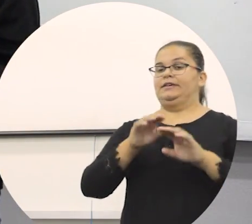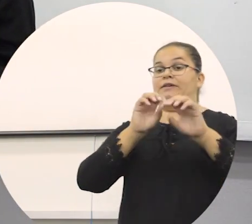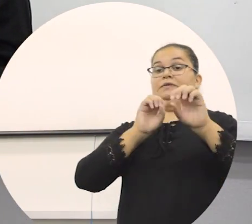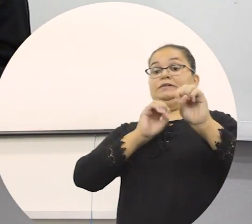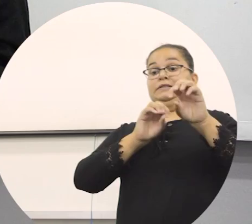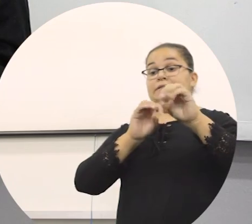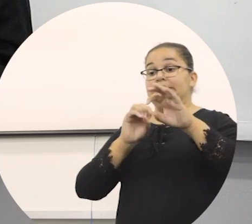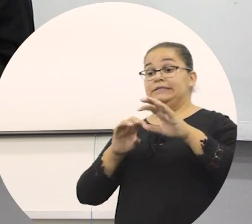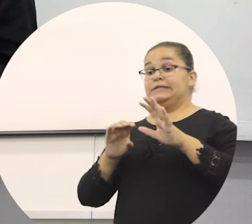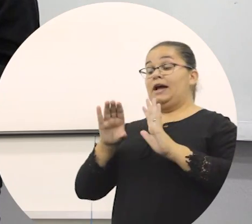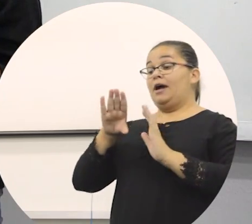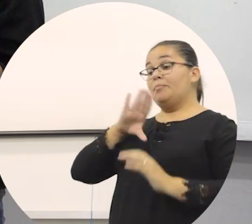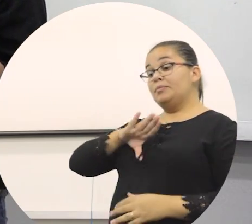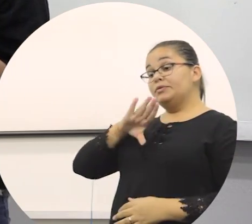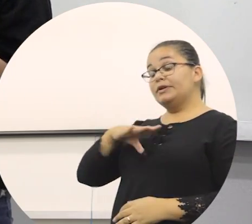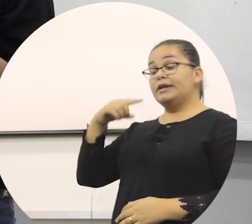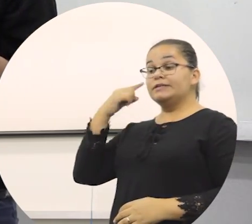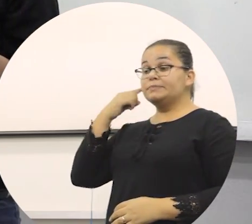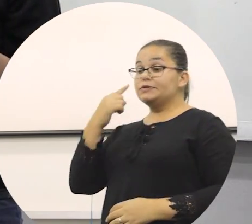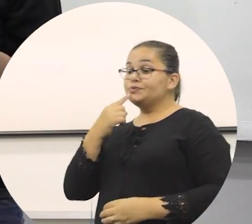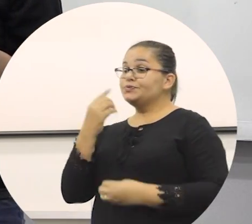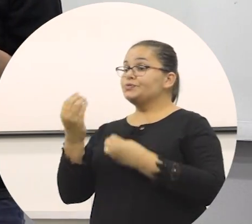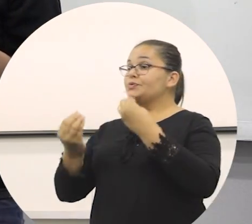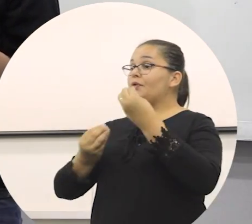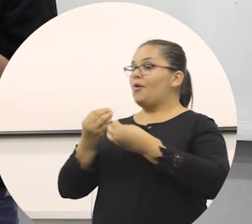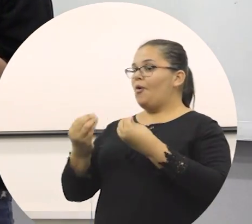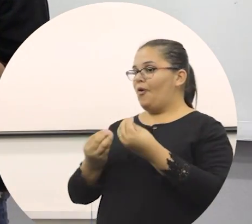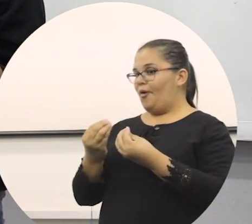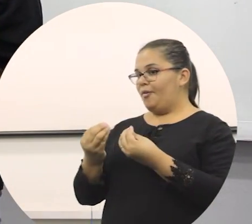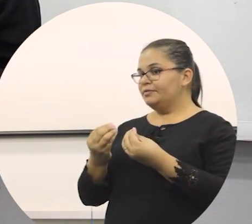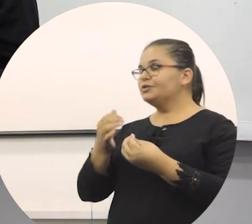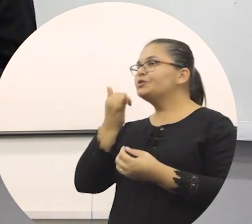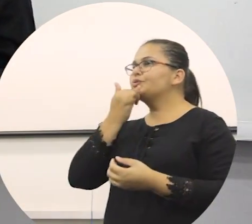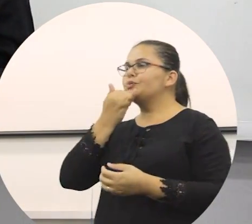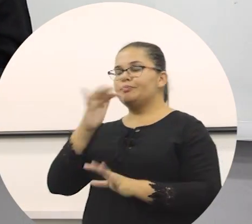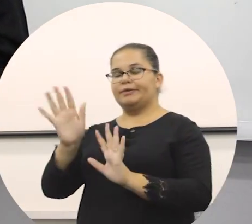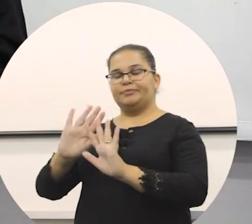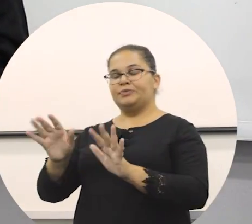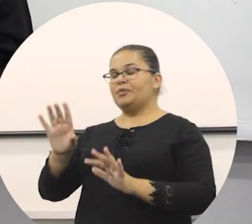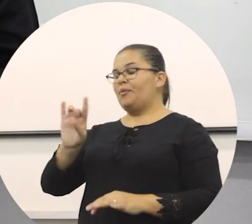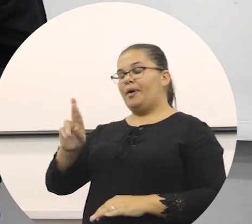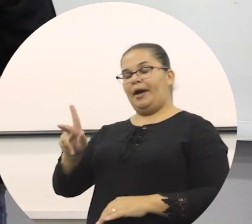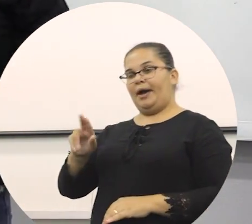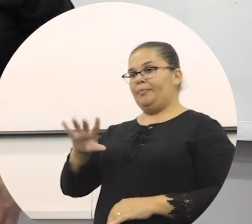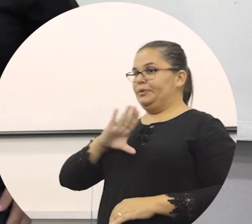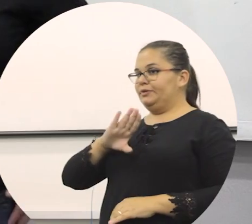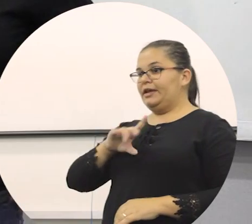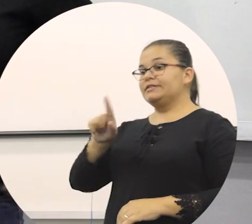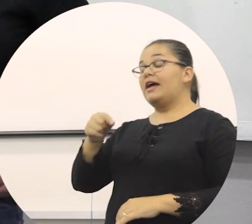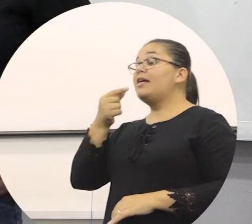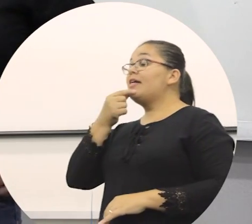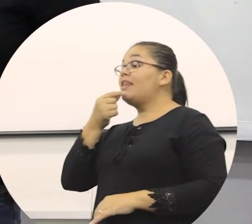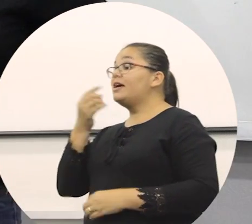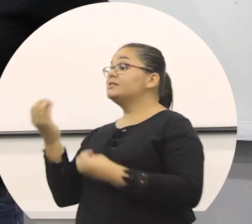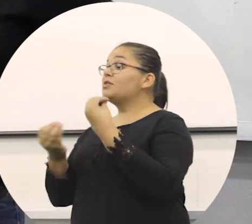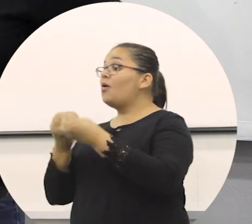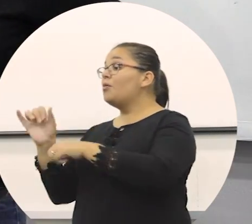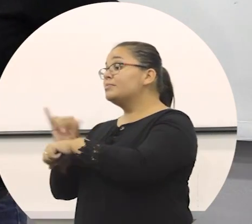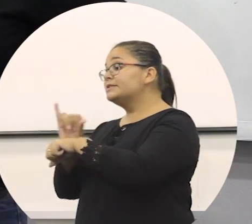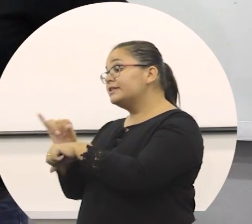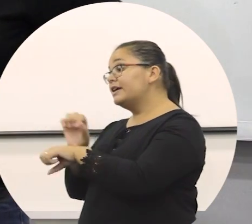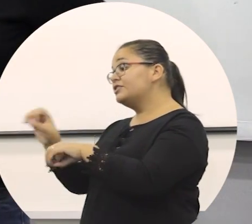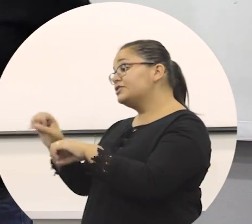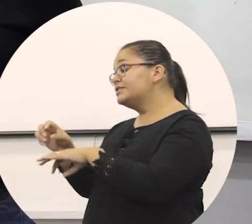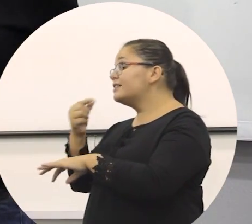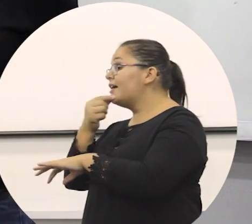portuguesa. As expectativas de língua inglesa, desculpa. Então, quais são as minhas expectativas